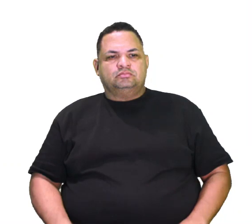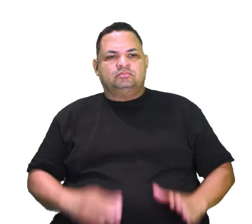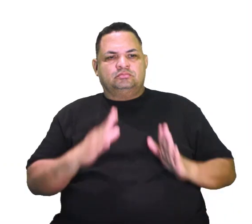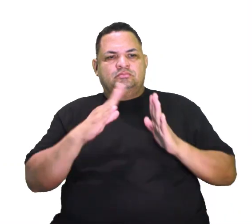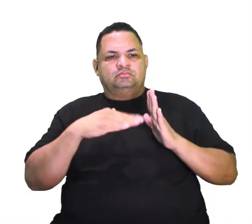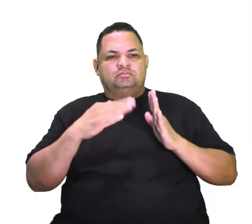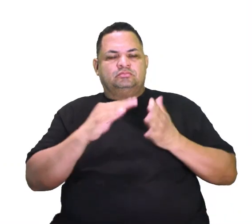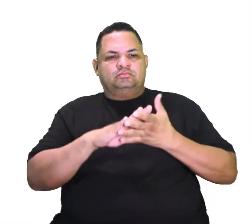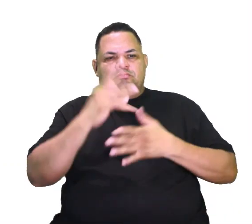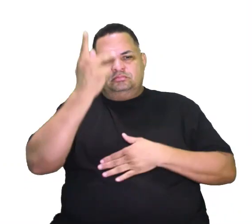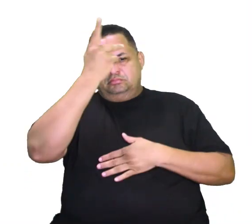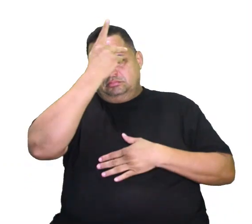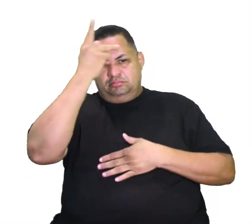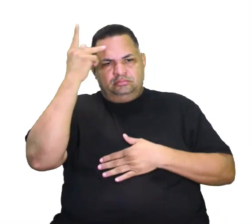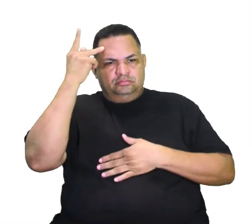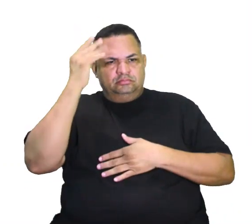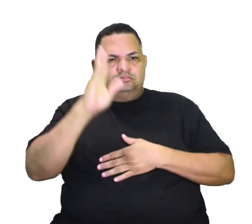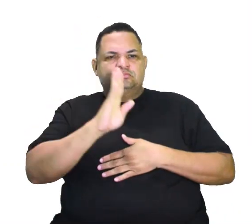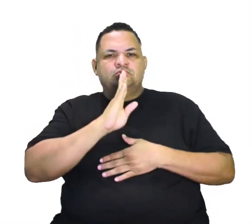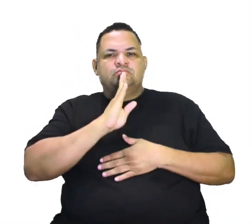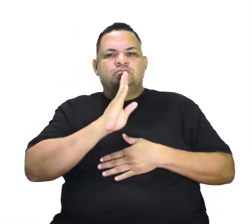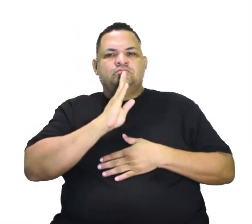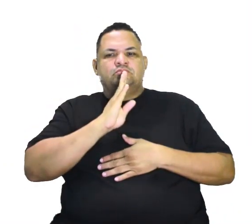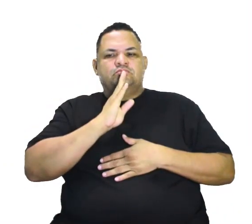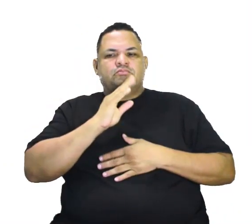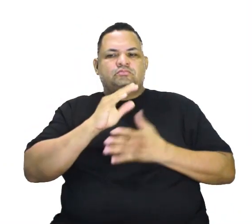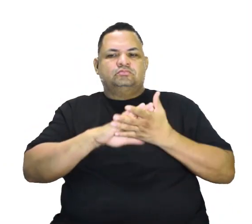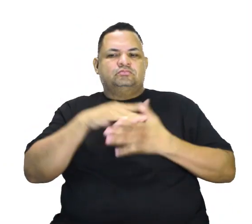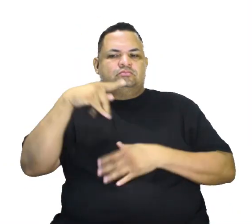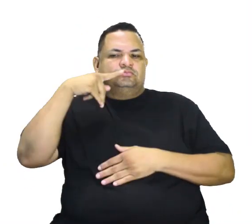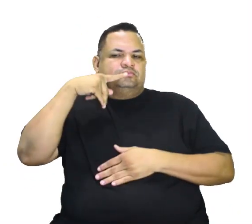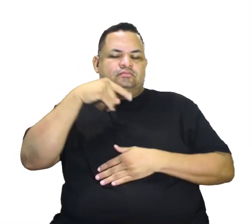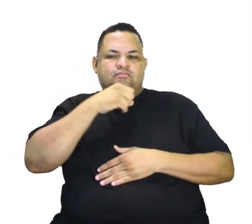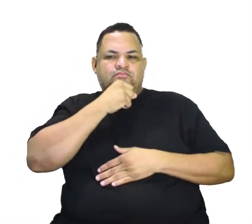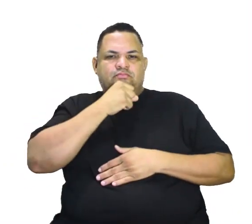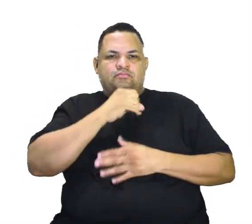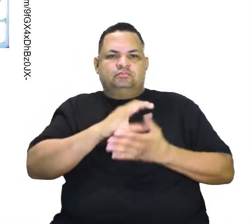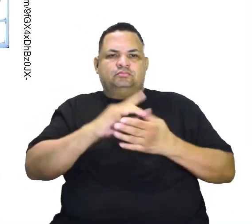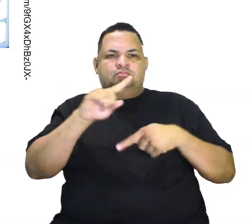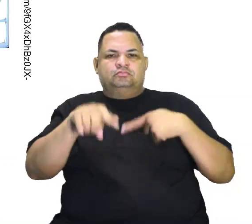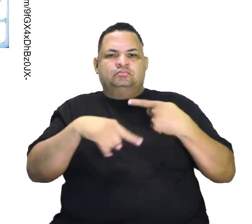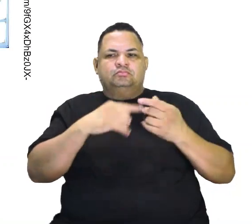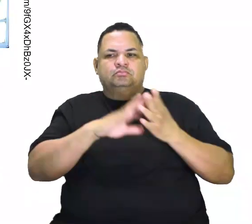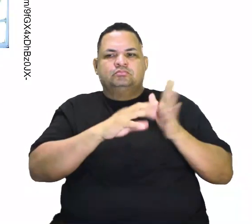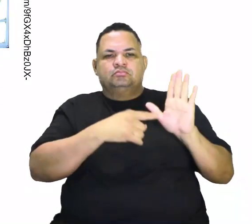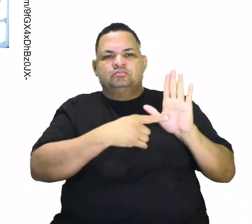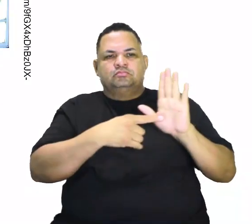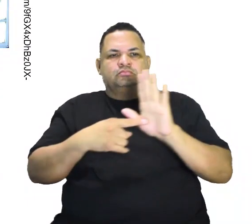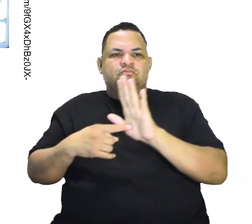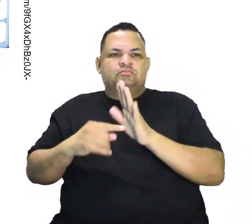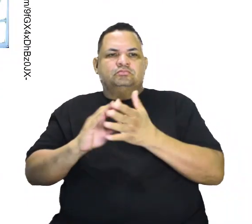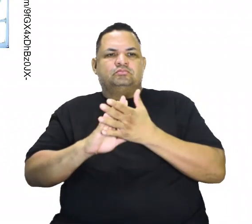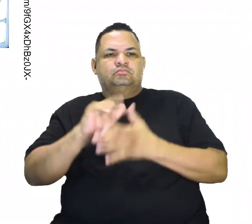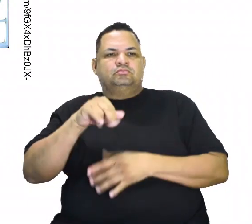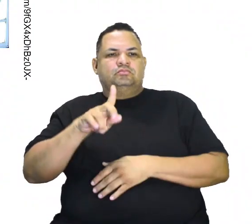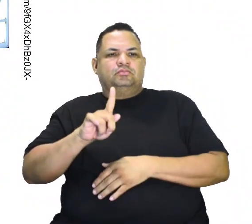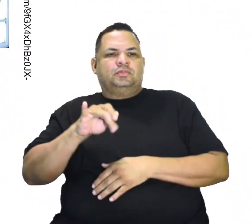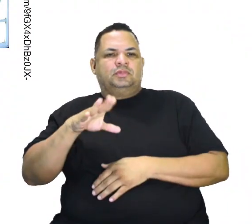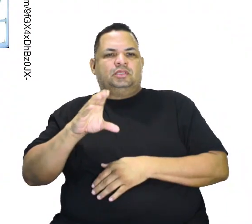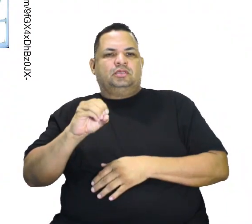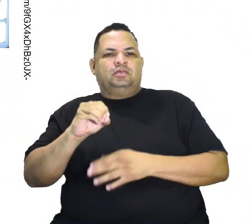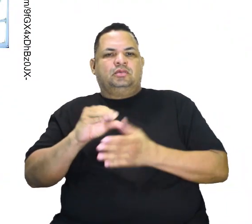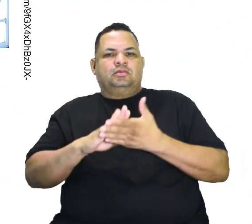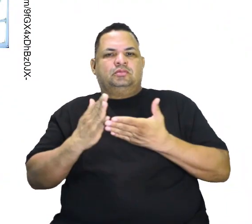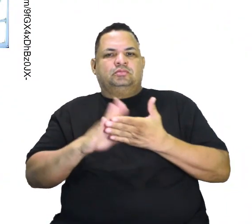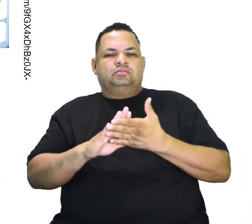imagens, né, falo imagem, mas são pinturas de pessoas conhecidas em Porto Velho. A próxima